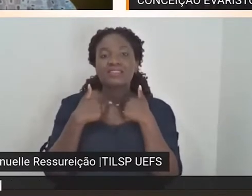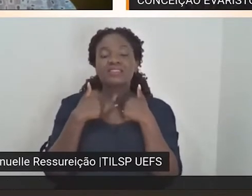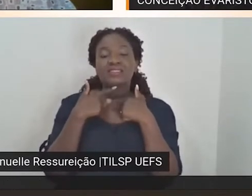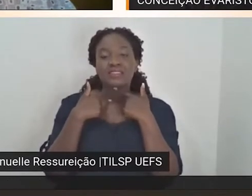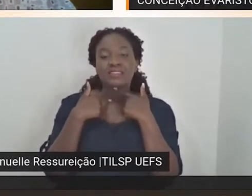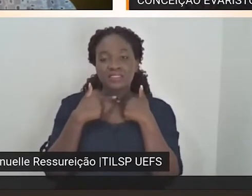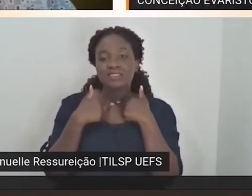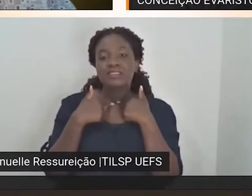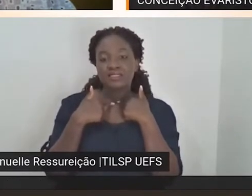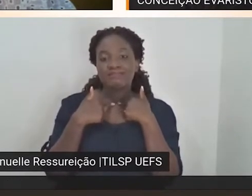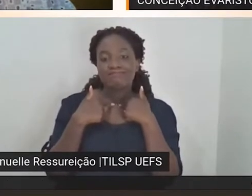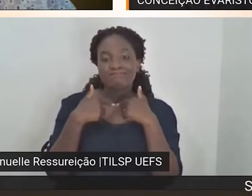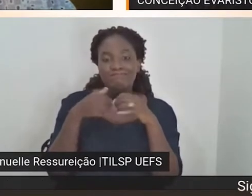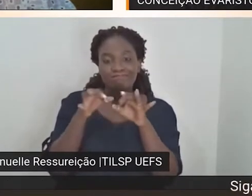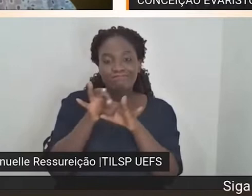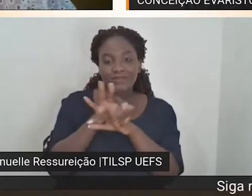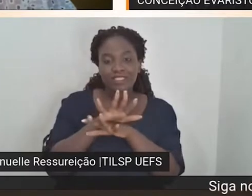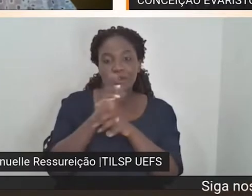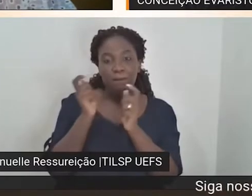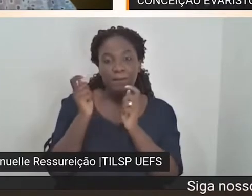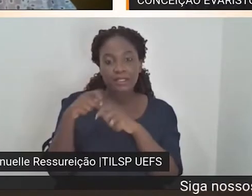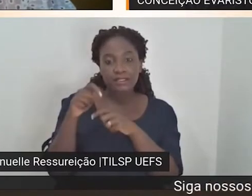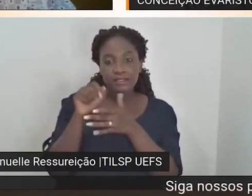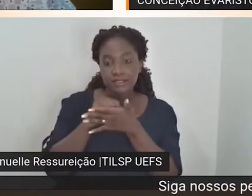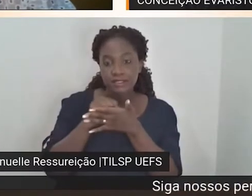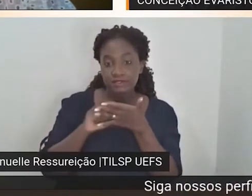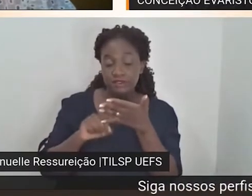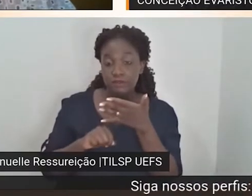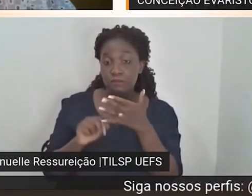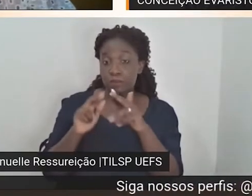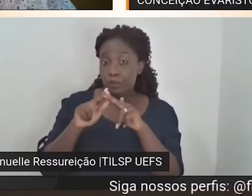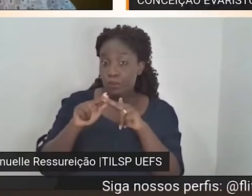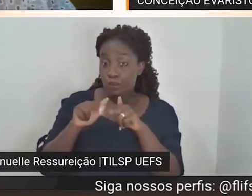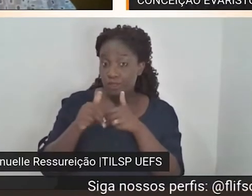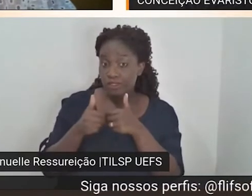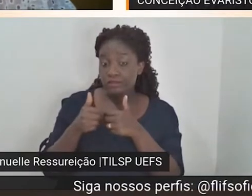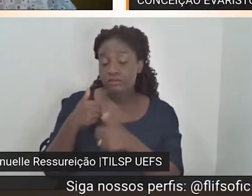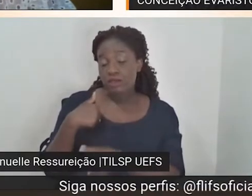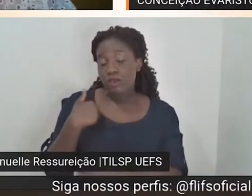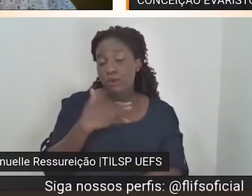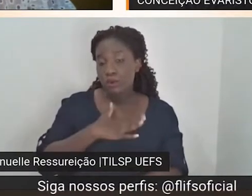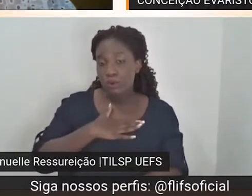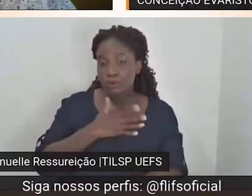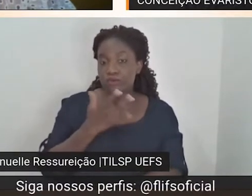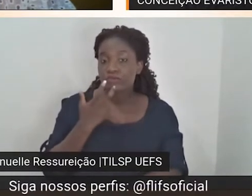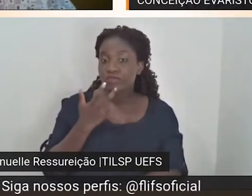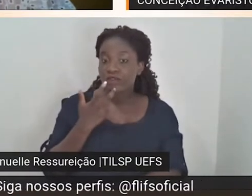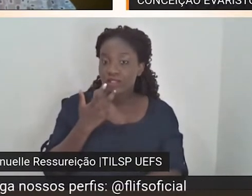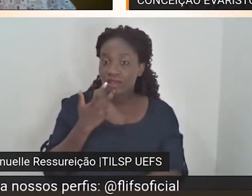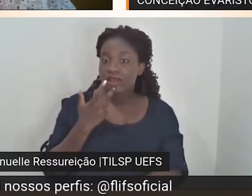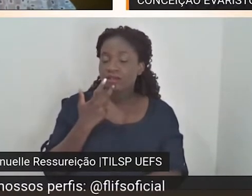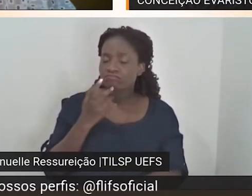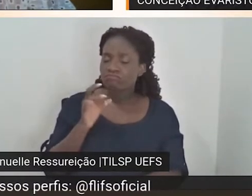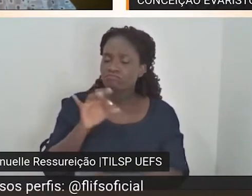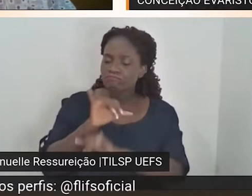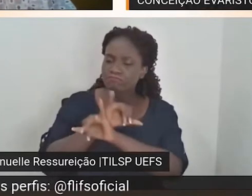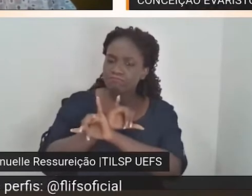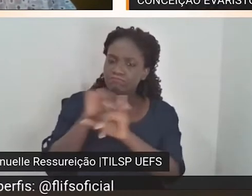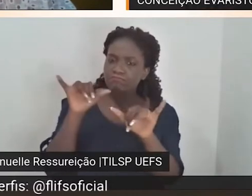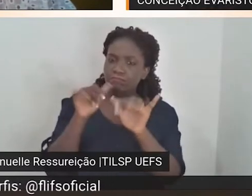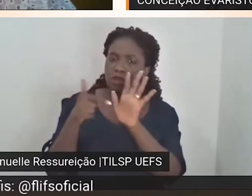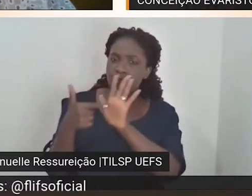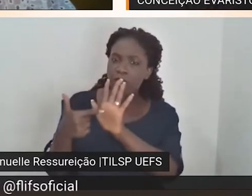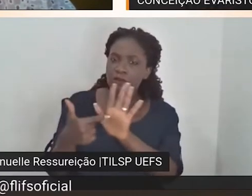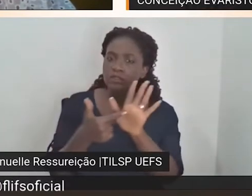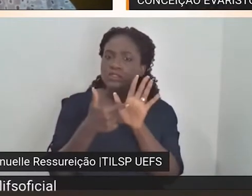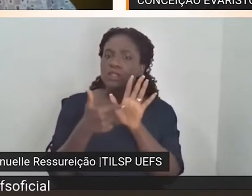essa competência da escrita. Então, é por isso que eu gosto de afirmar também, até para mostrar, a